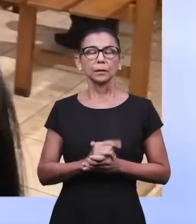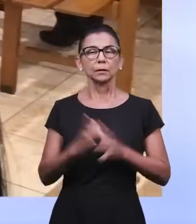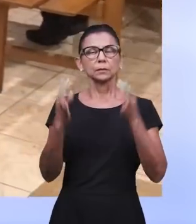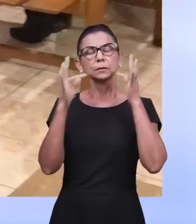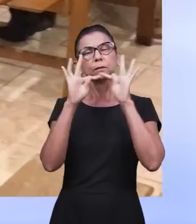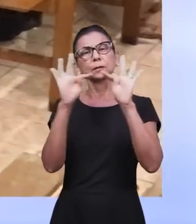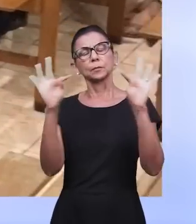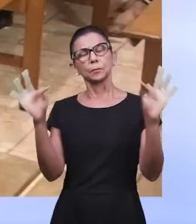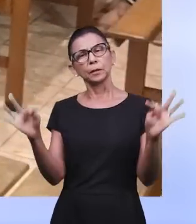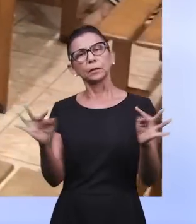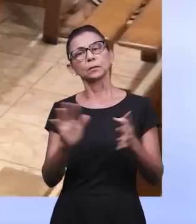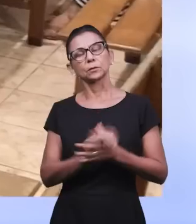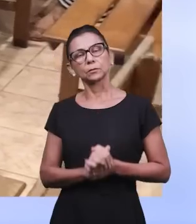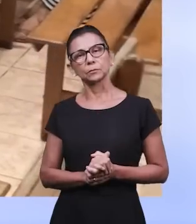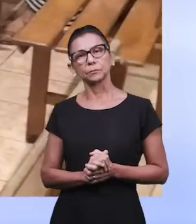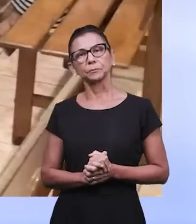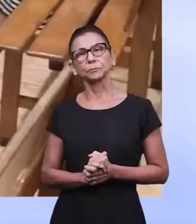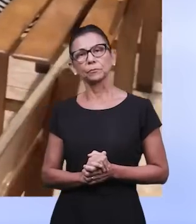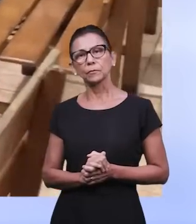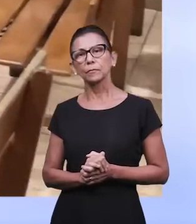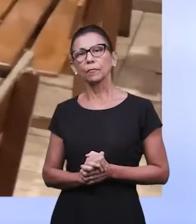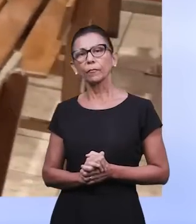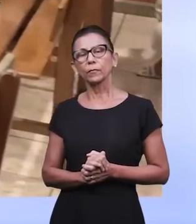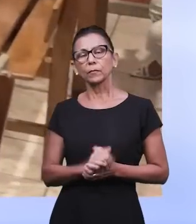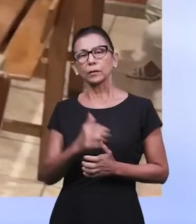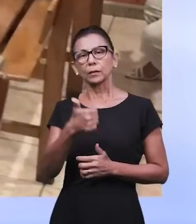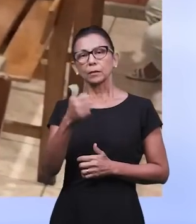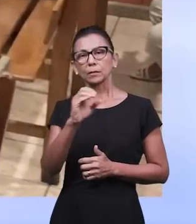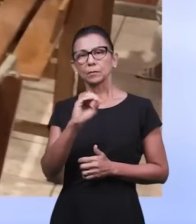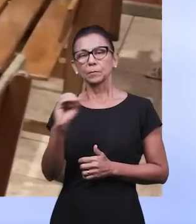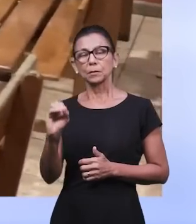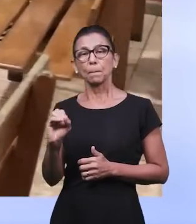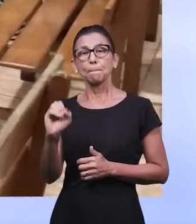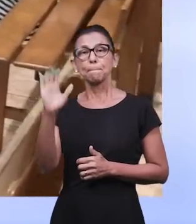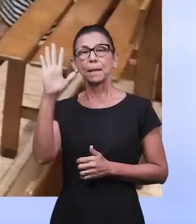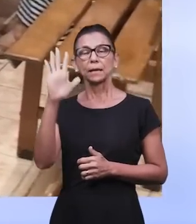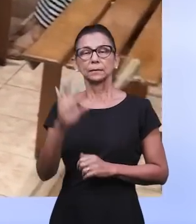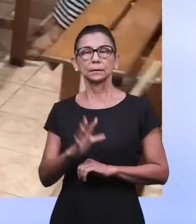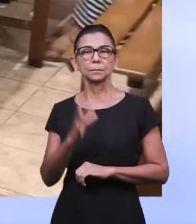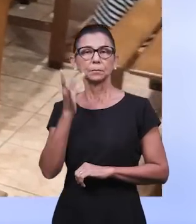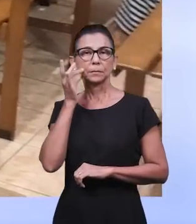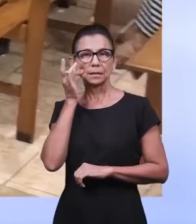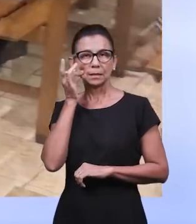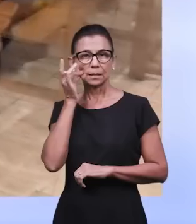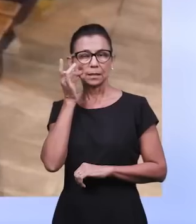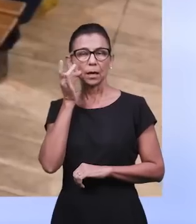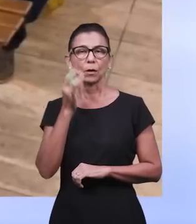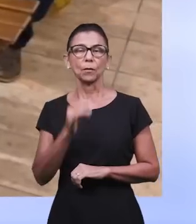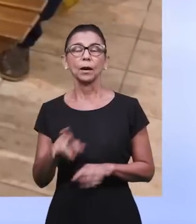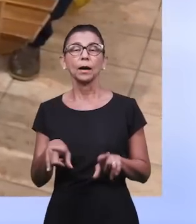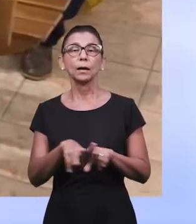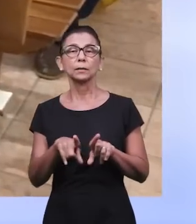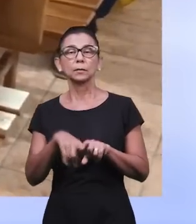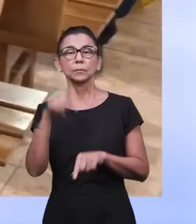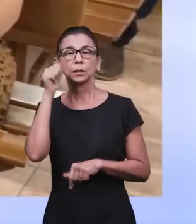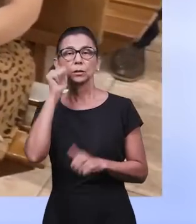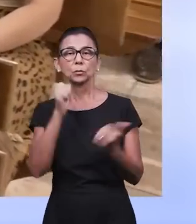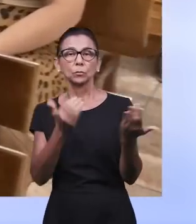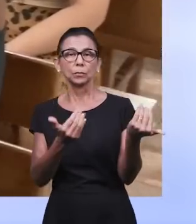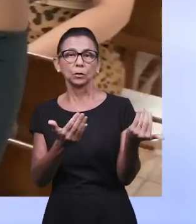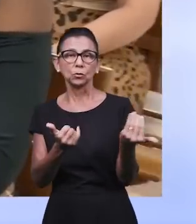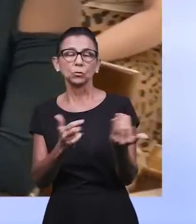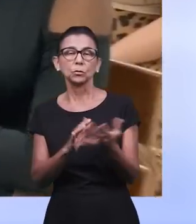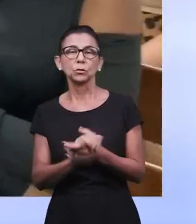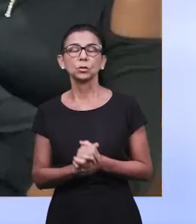relatos promoveram a edificação de todos. Mais de 100 pessoas participaram de forma presencial. Falando nisso, uma jovem postou